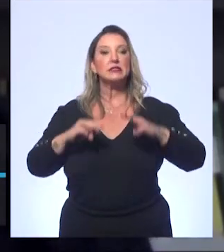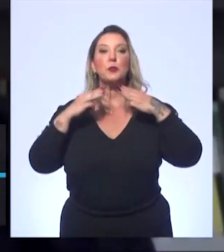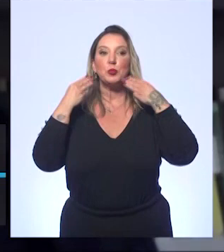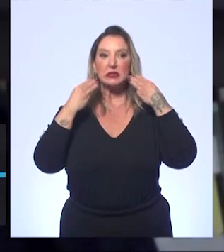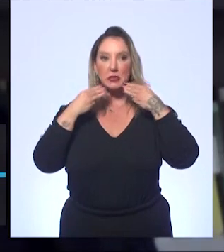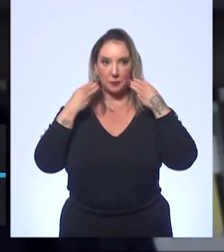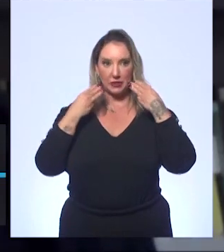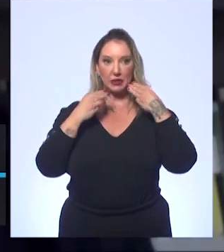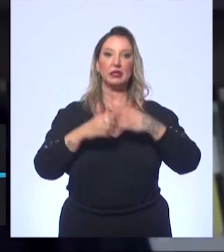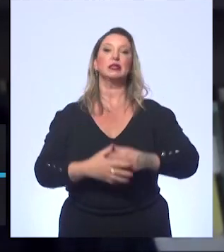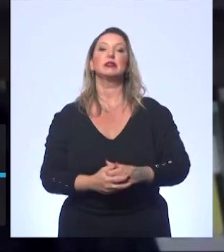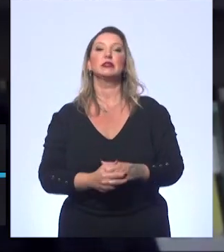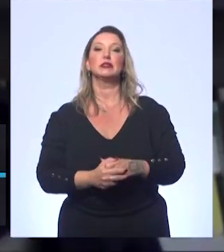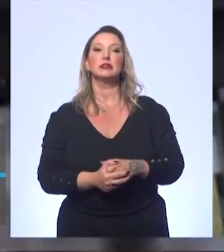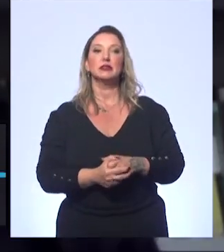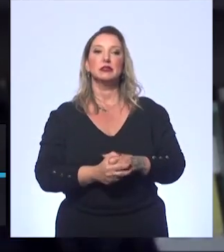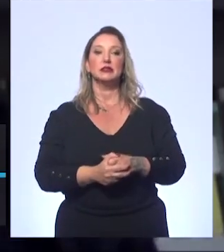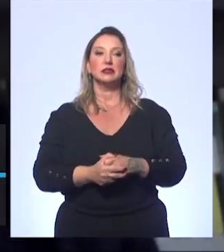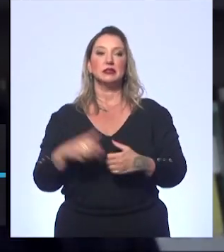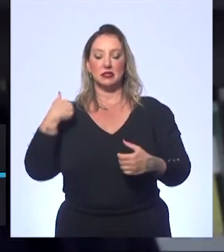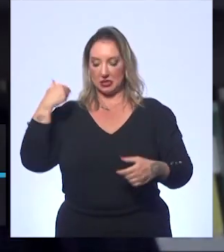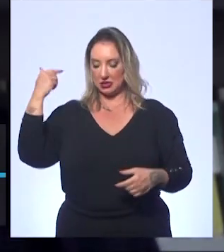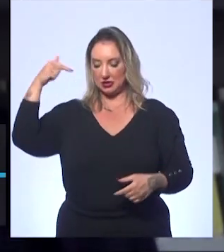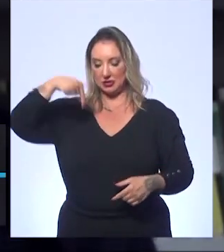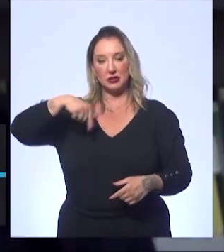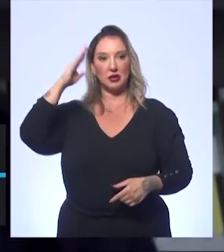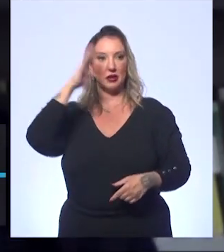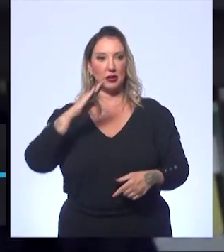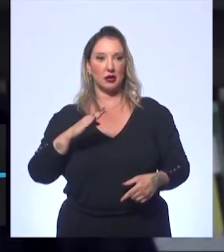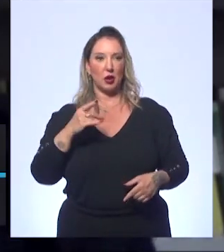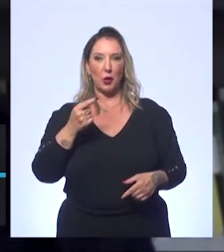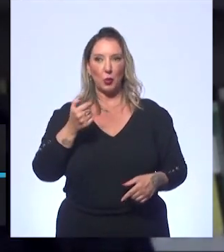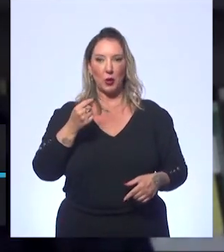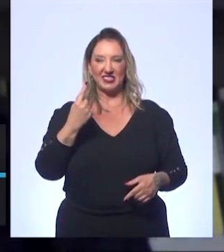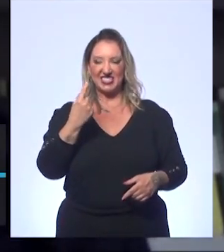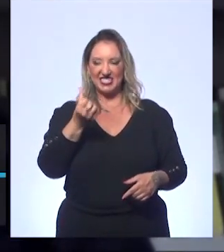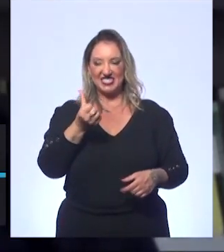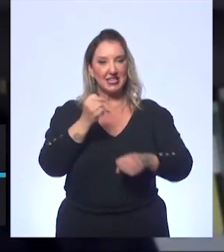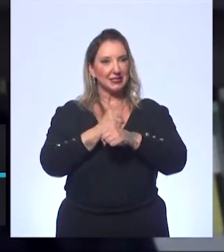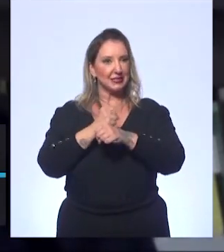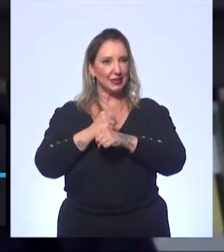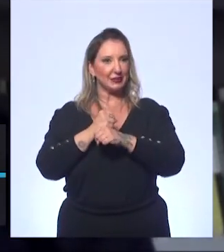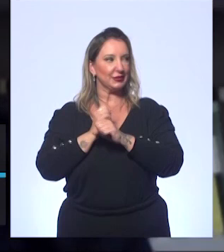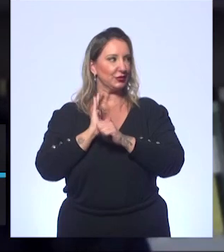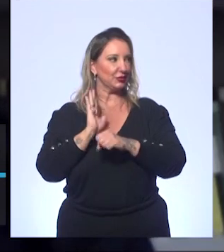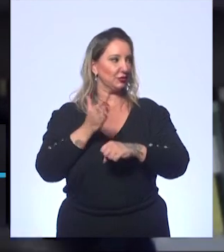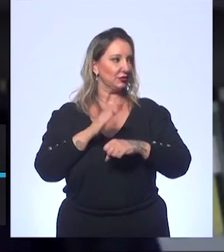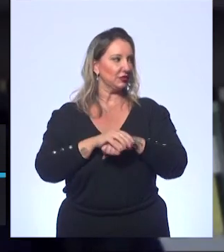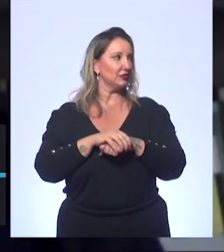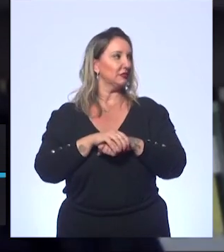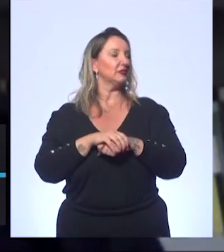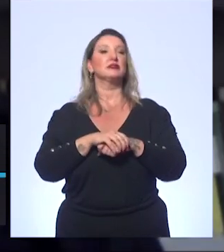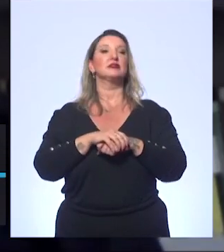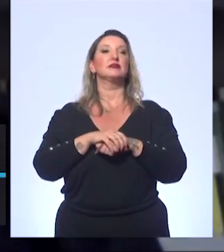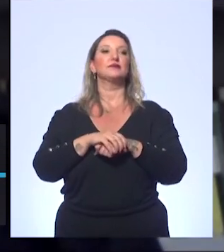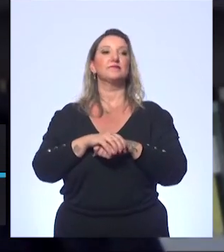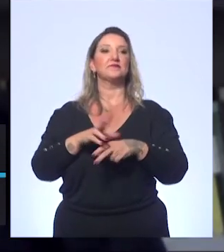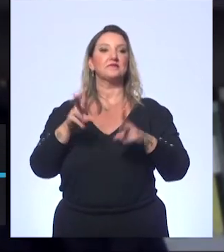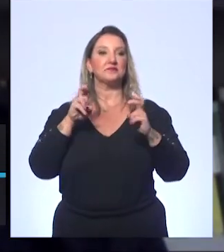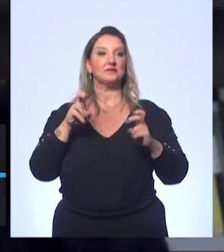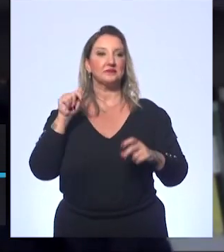Moçambique, estou aqui no Brasil há quase 16 anos, vim no